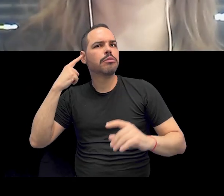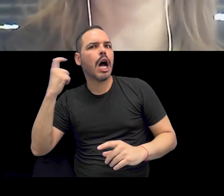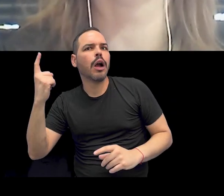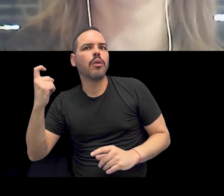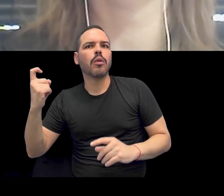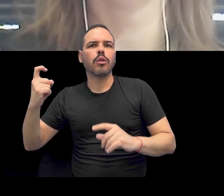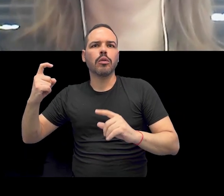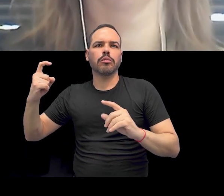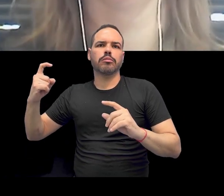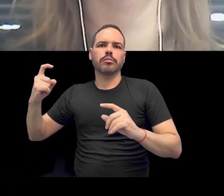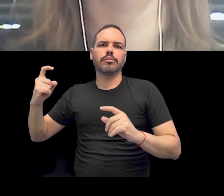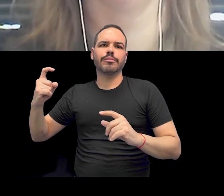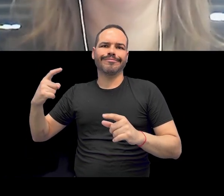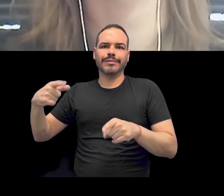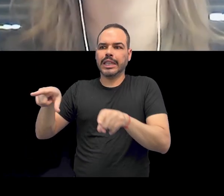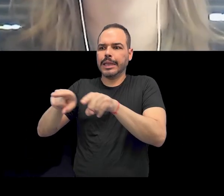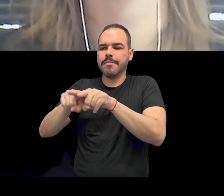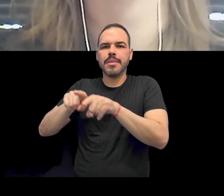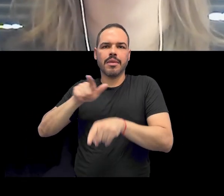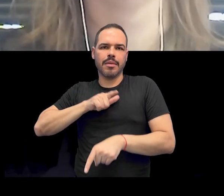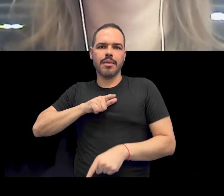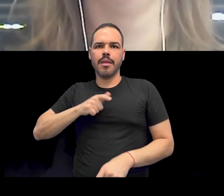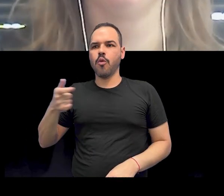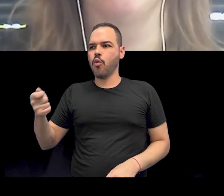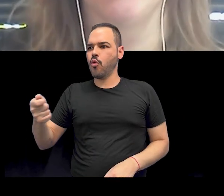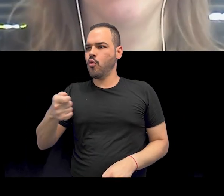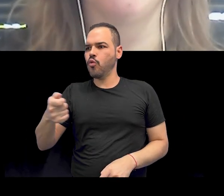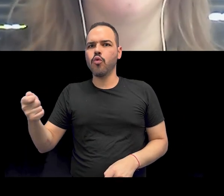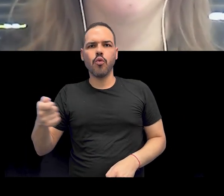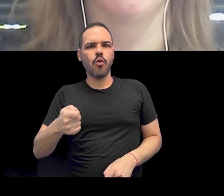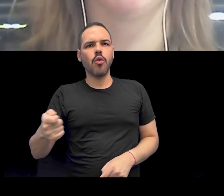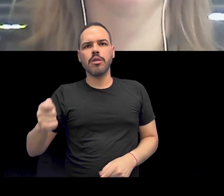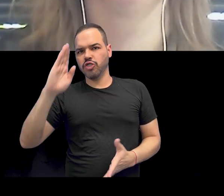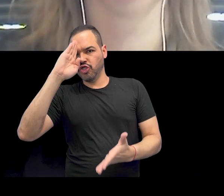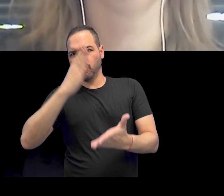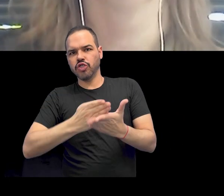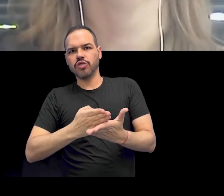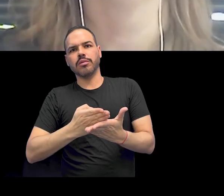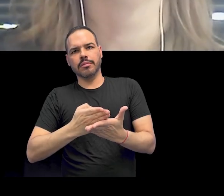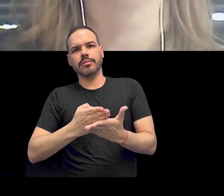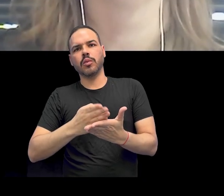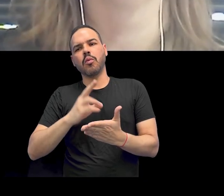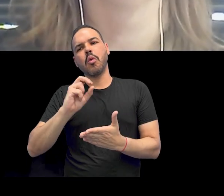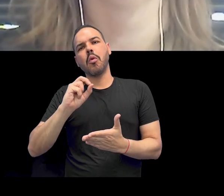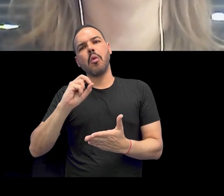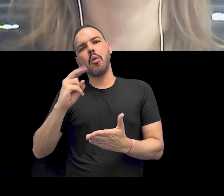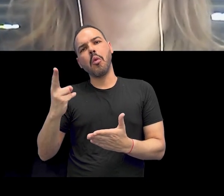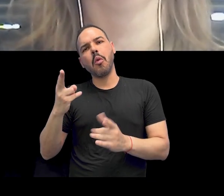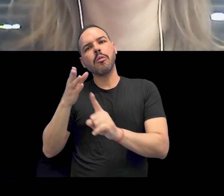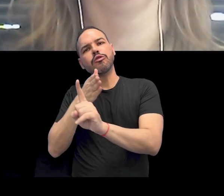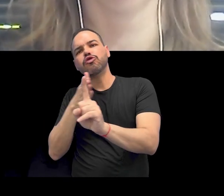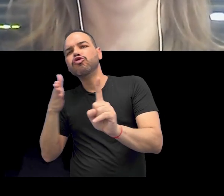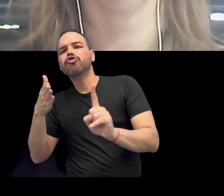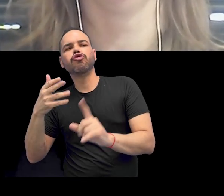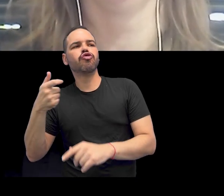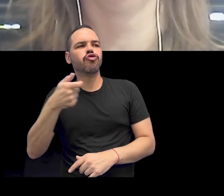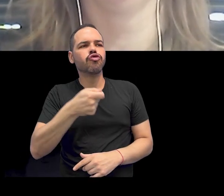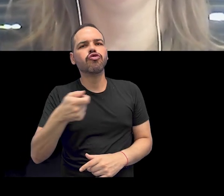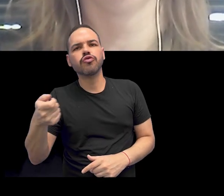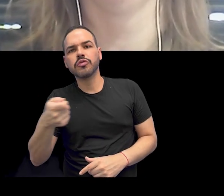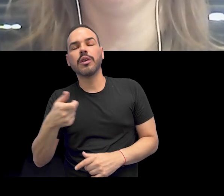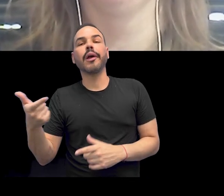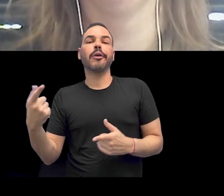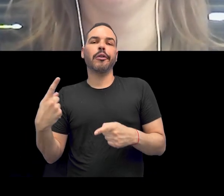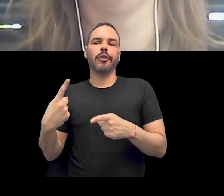Quando o controle remoto pode ser acionado de uma forma direta ou indireta, nesse caso, né? E hoje em dia,